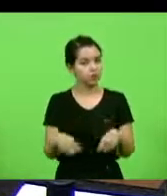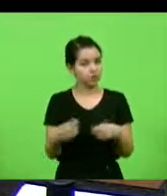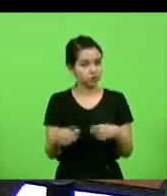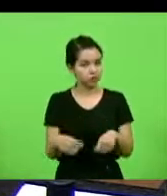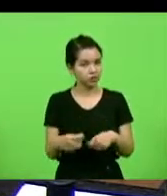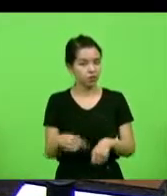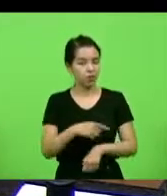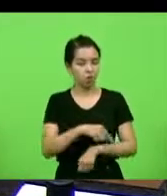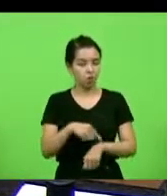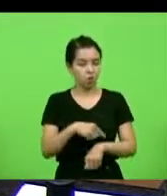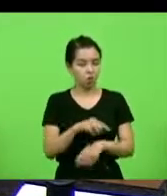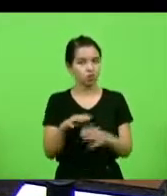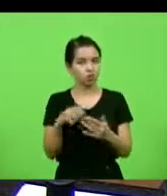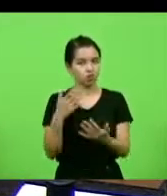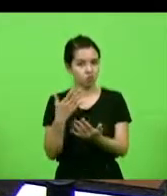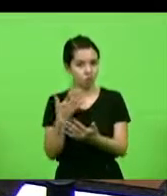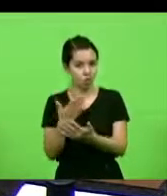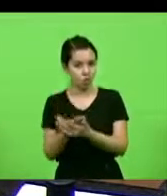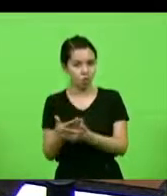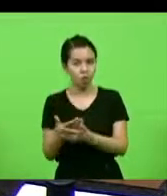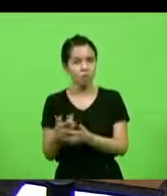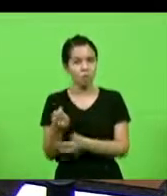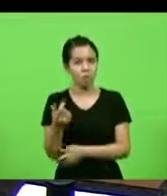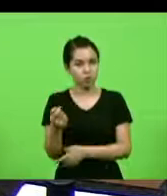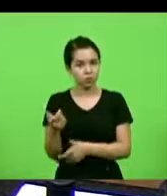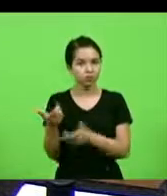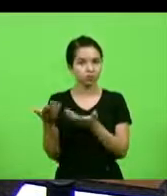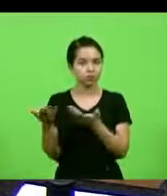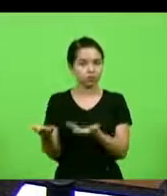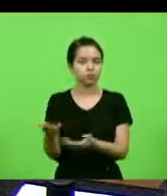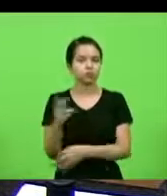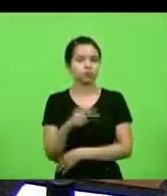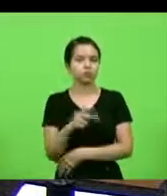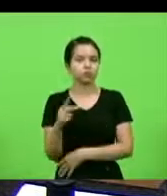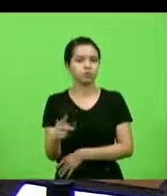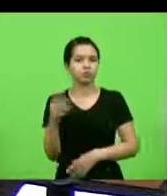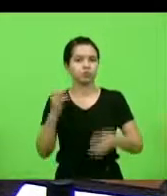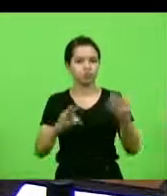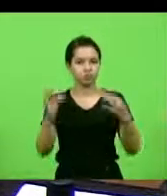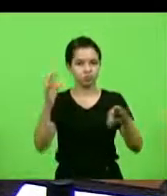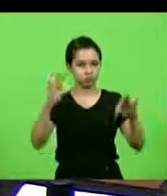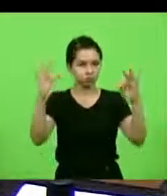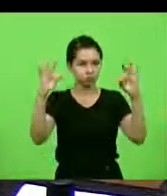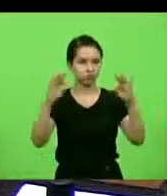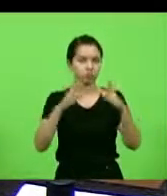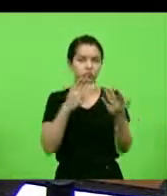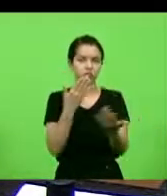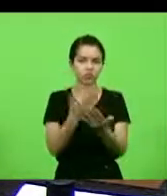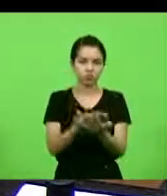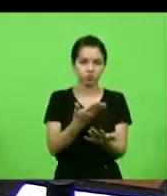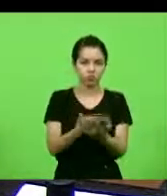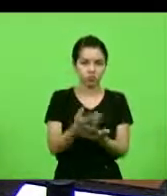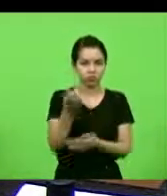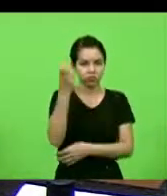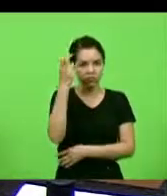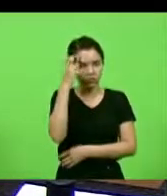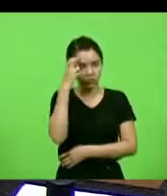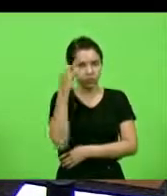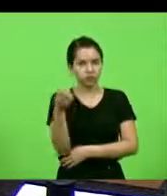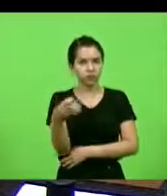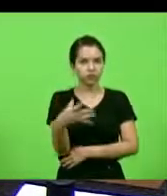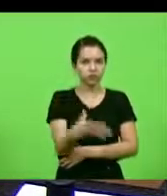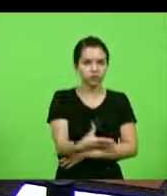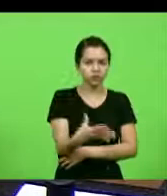poucas escolas para o professor, termos tecnologia na escola, conhecimento moderno,